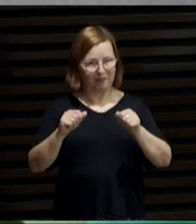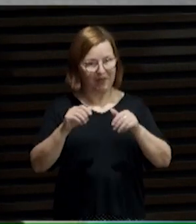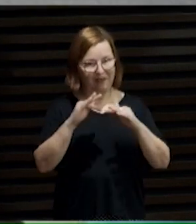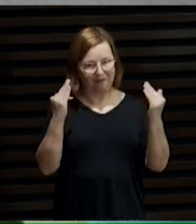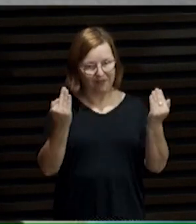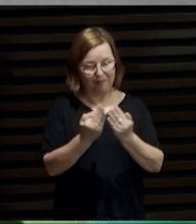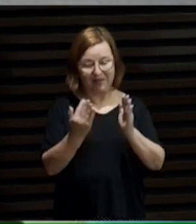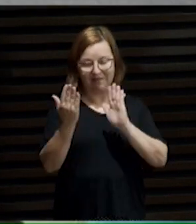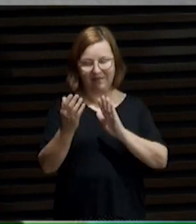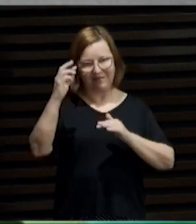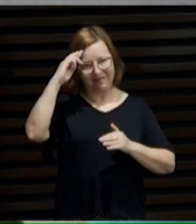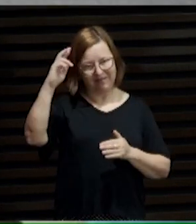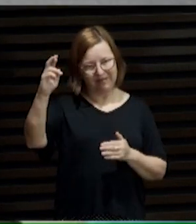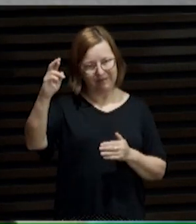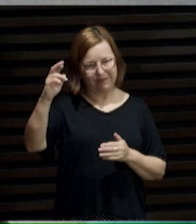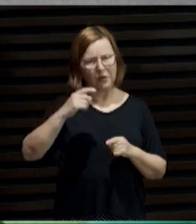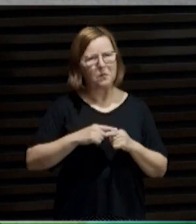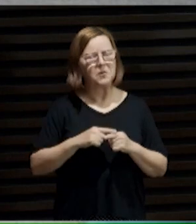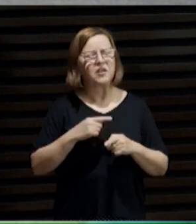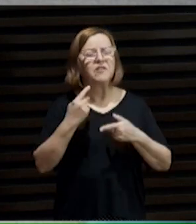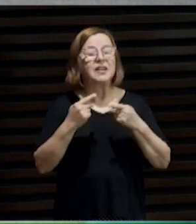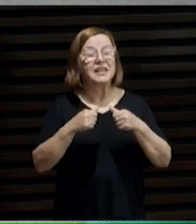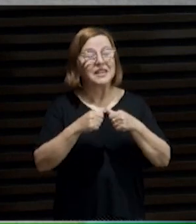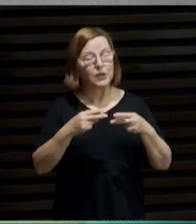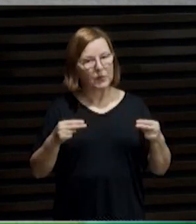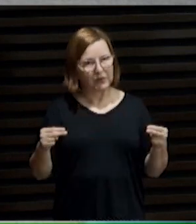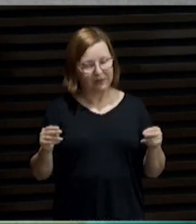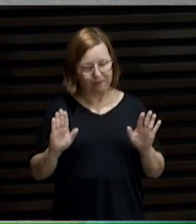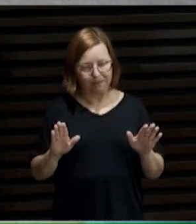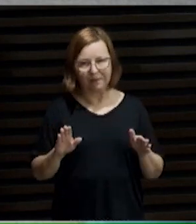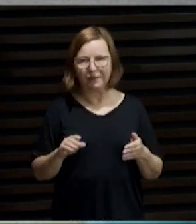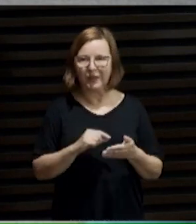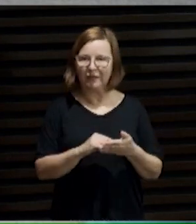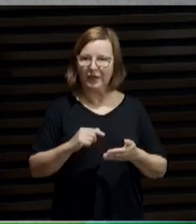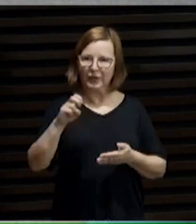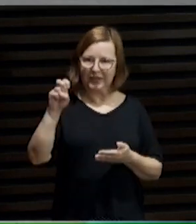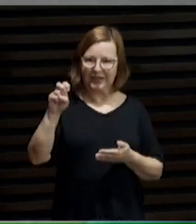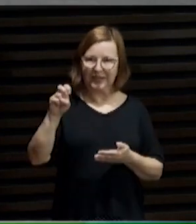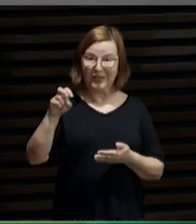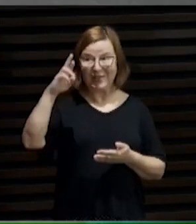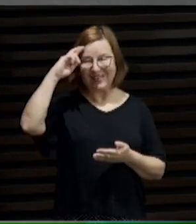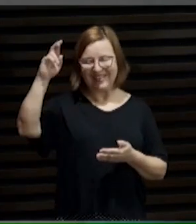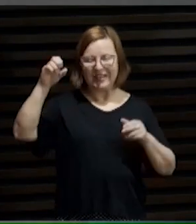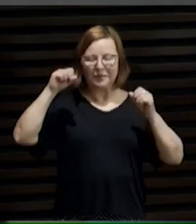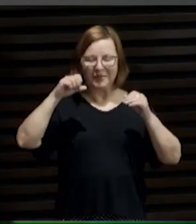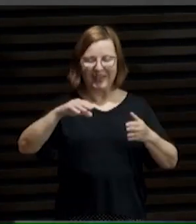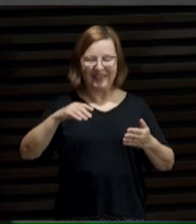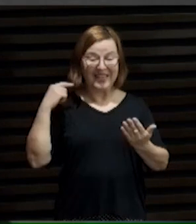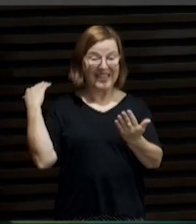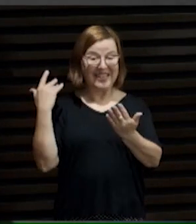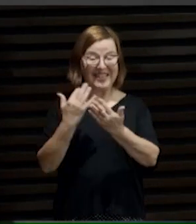Por que eu estou dizendo isso? Porque é o que o texto diz no final. Verso 5. O Senhor te abençoará desde